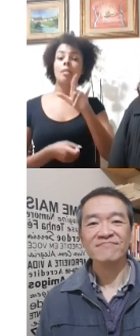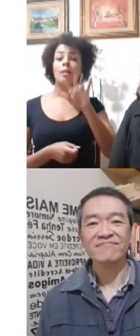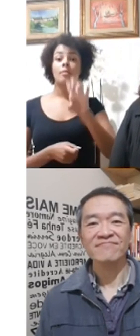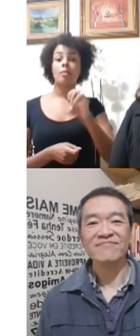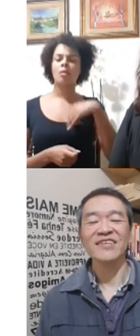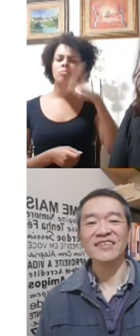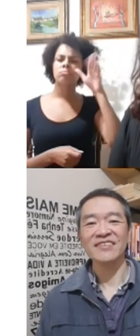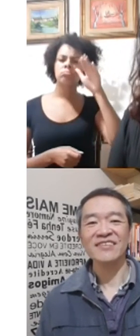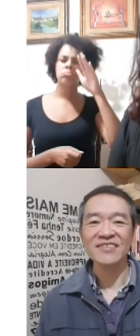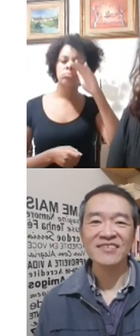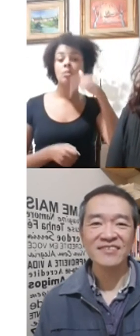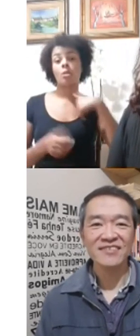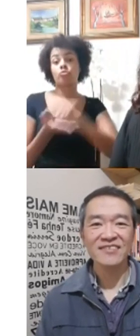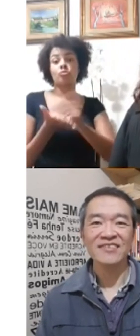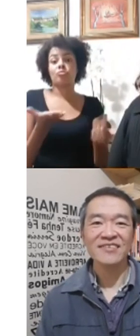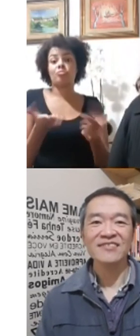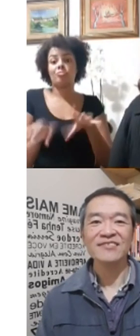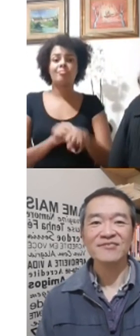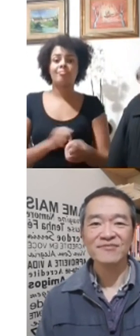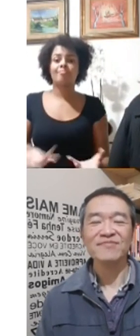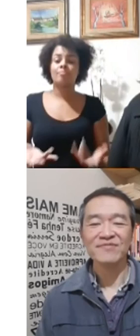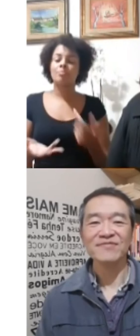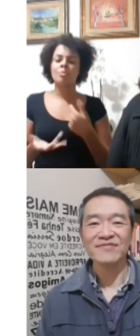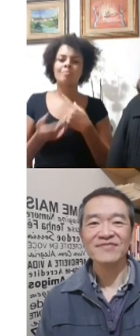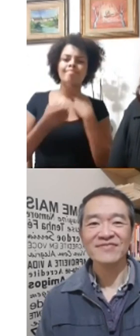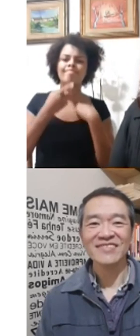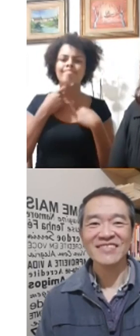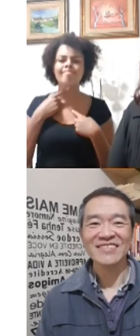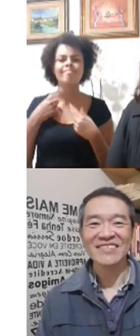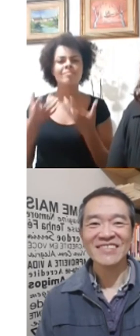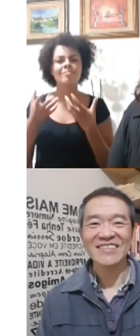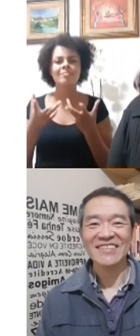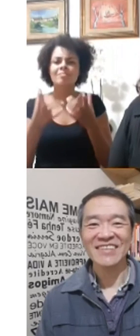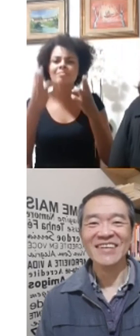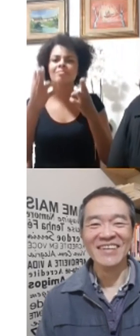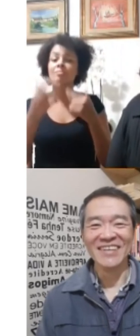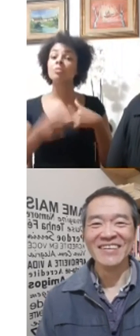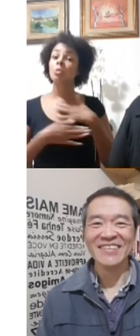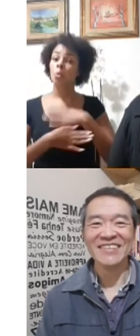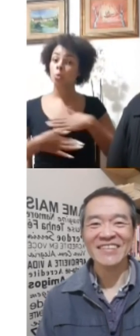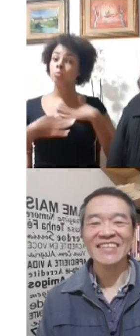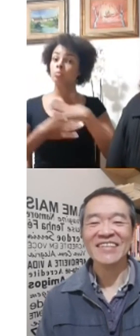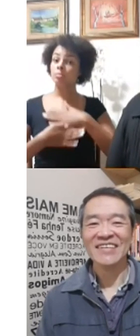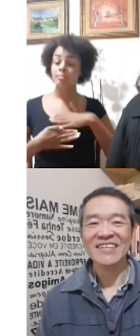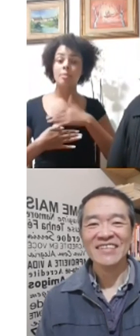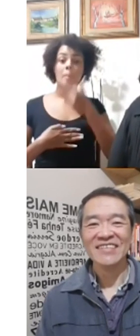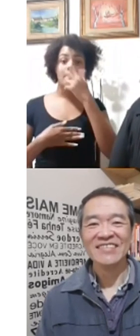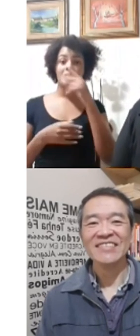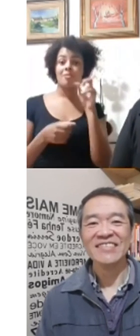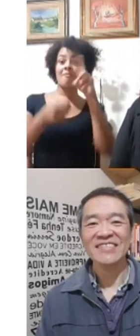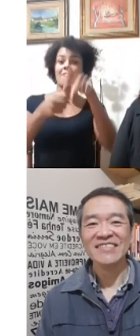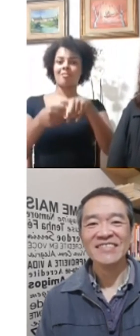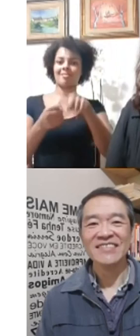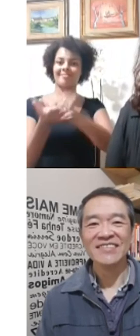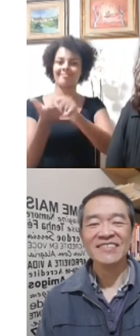e como jornalista, isso foi me deixando com vontade de fazer também. Estou gostando, é uma volta ao jornalismo, né? Eu já estou